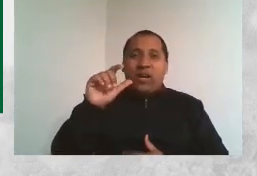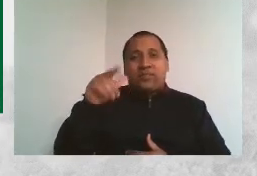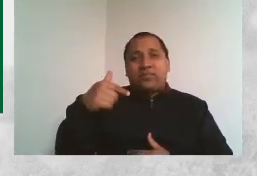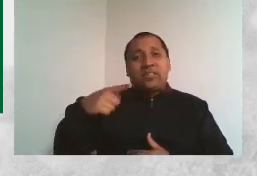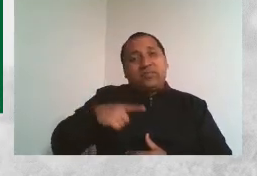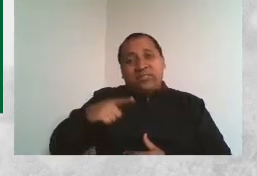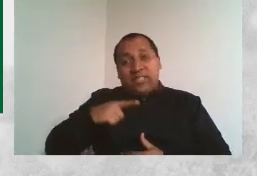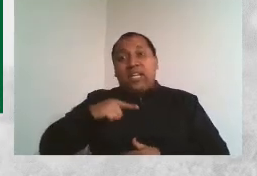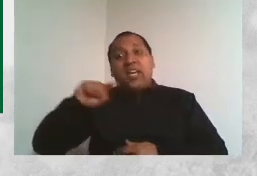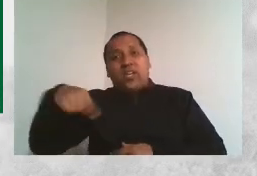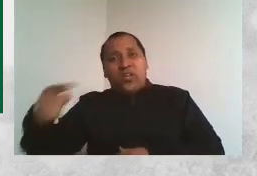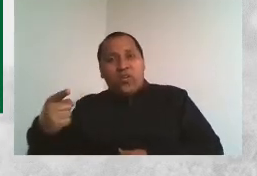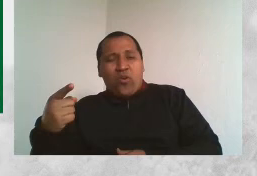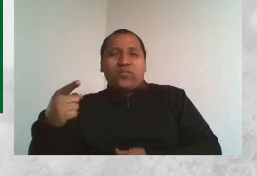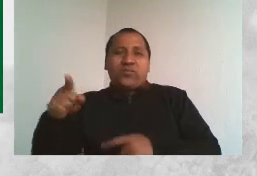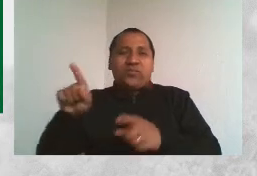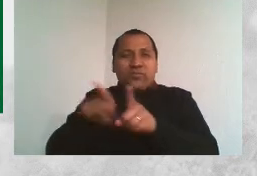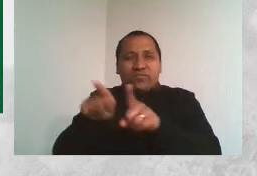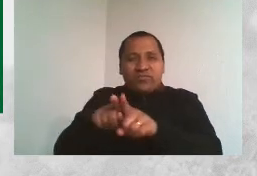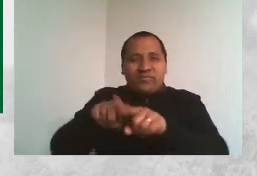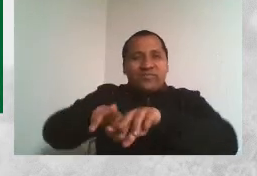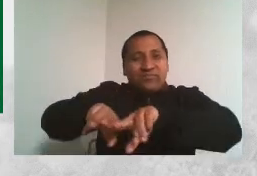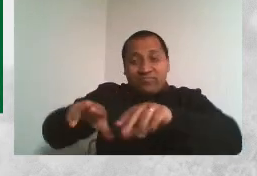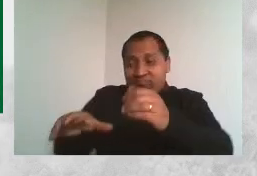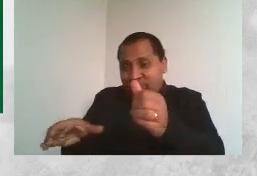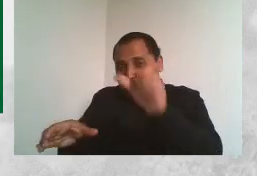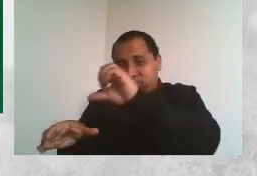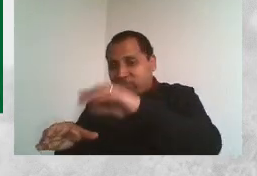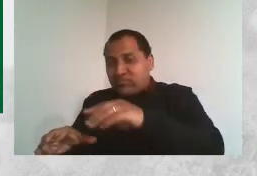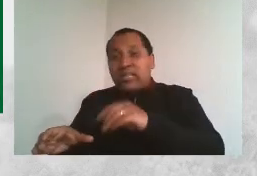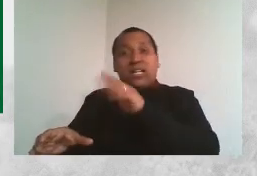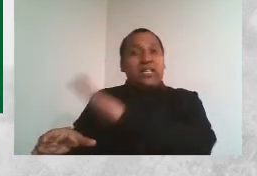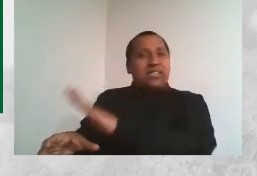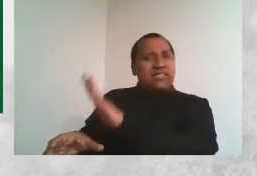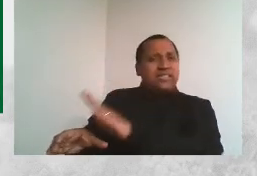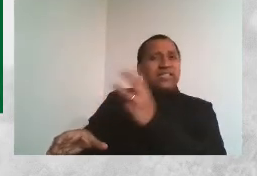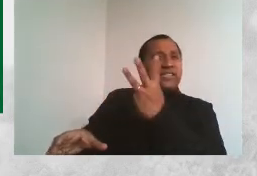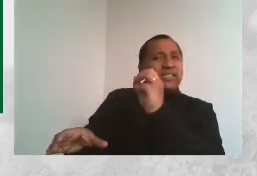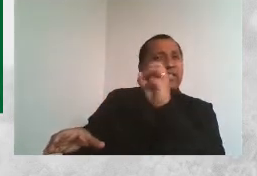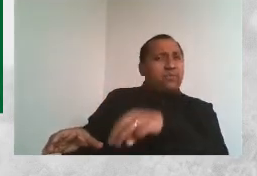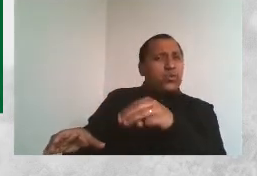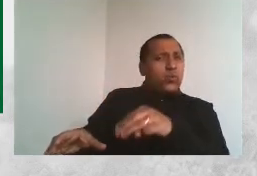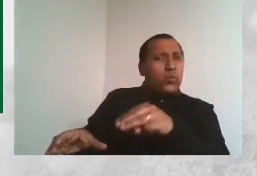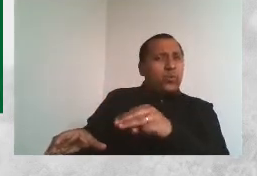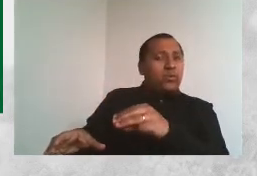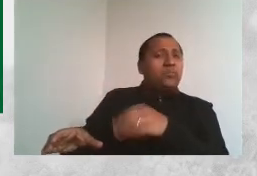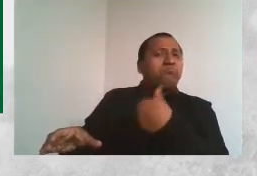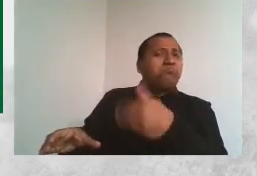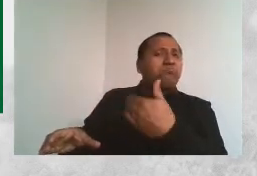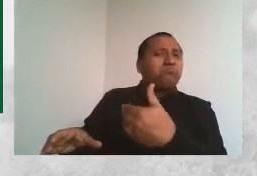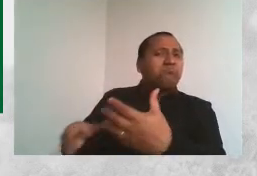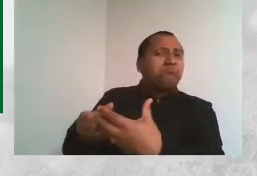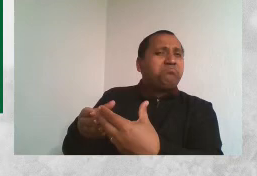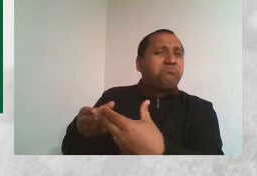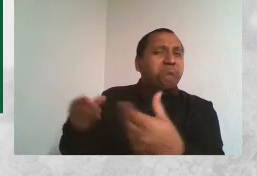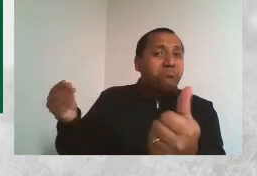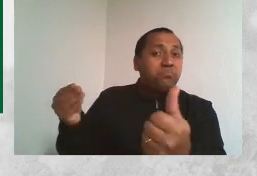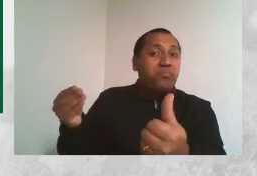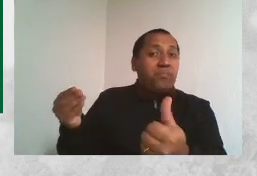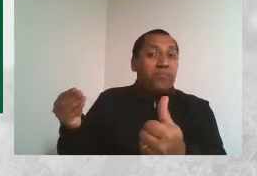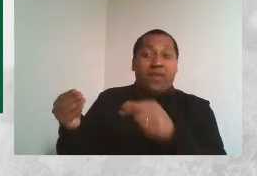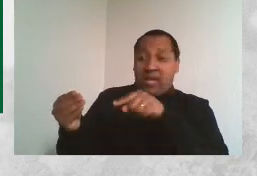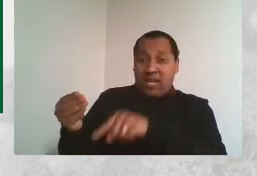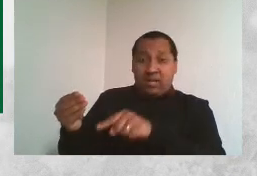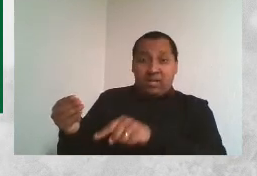lá de molho por 30 minutos. Passou esse tempo, eu já inativei qualquer micro-organismo que